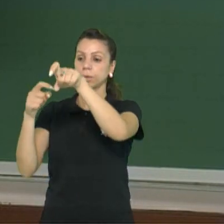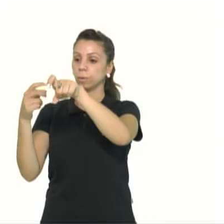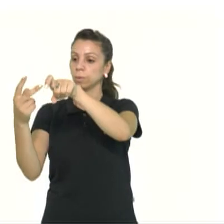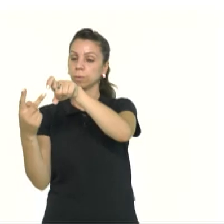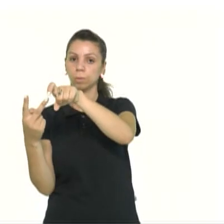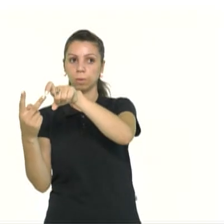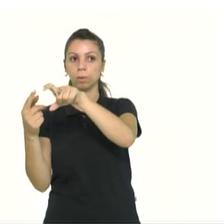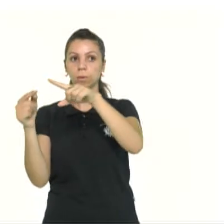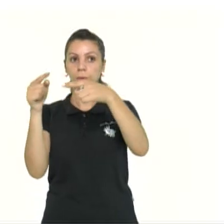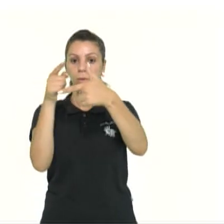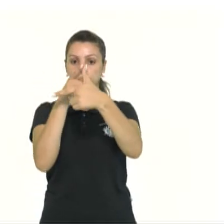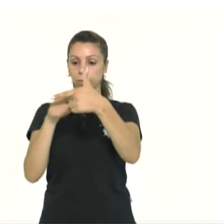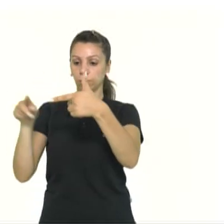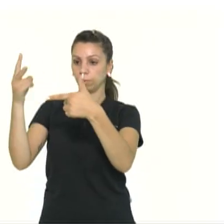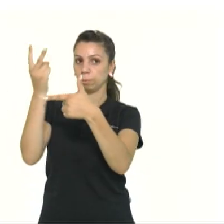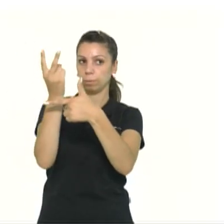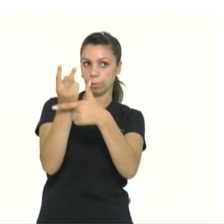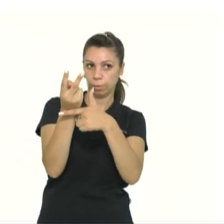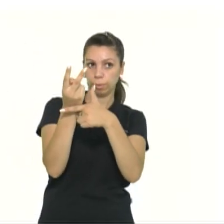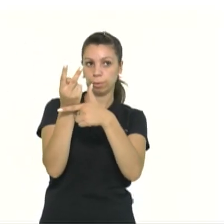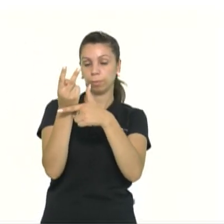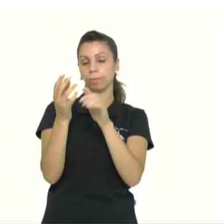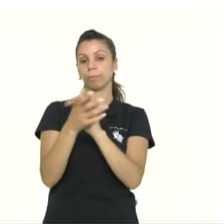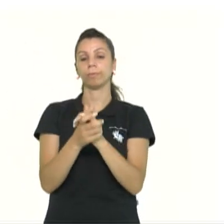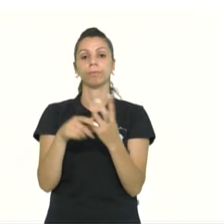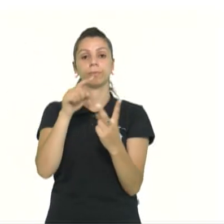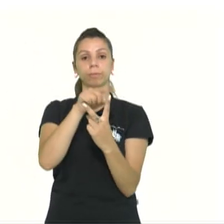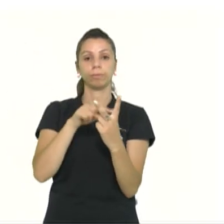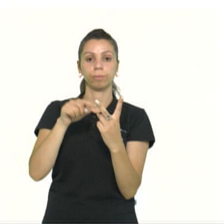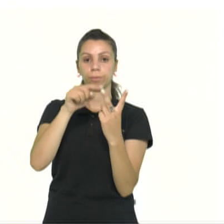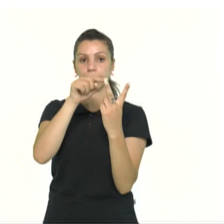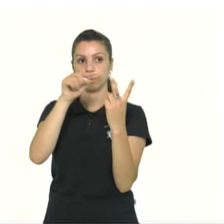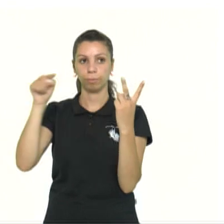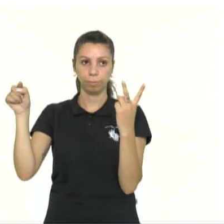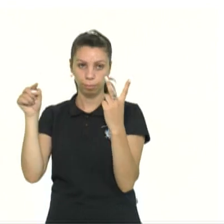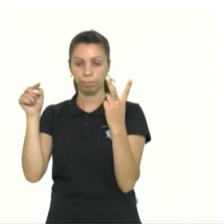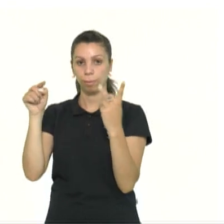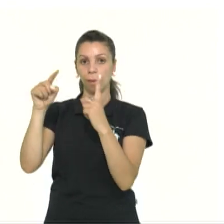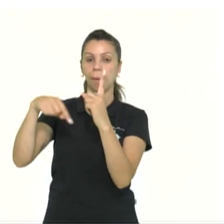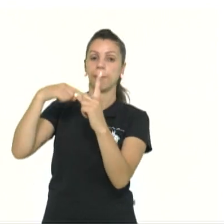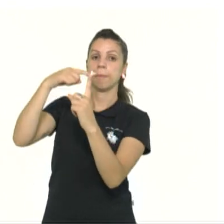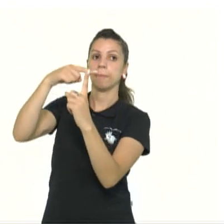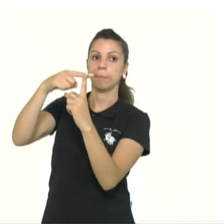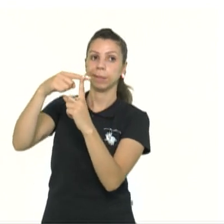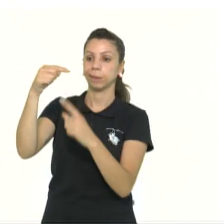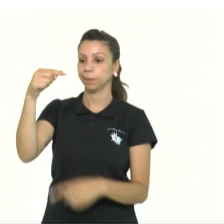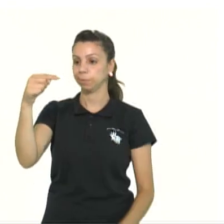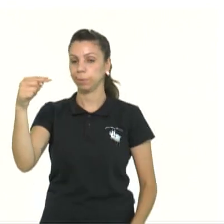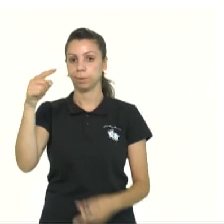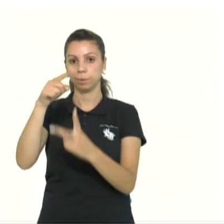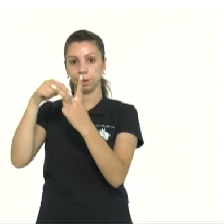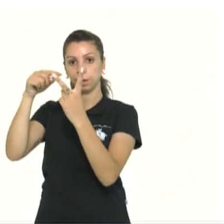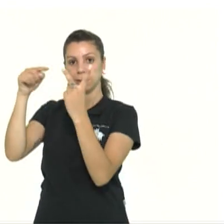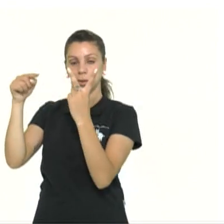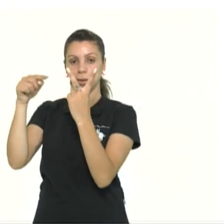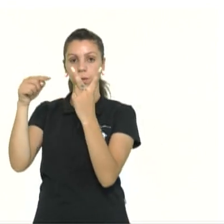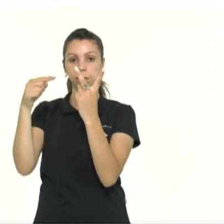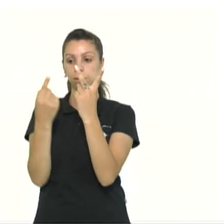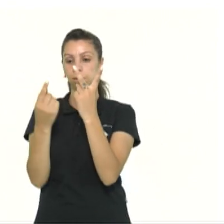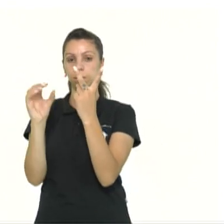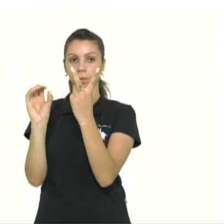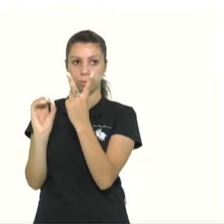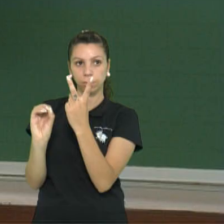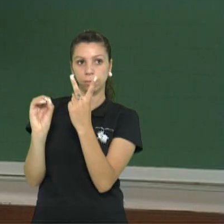vértice. x1, raiz de 10 positivo, mais o menos raiz de 10. Eu tenho que o meu x